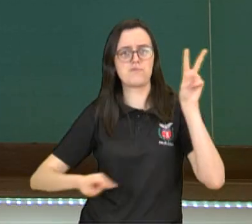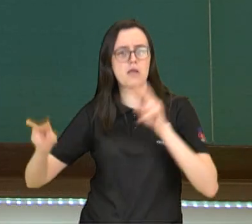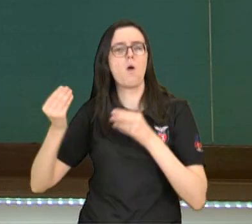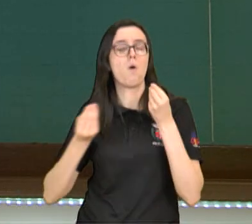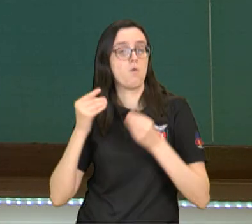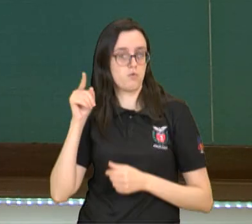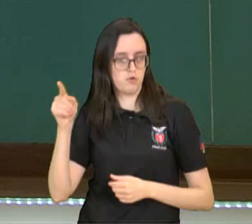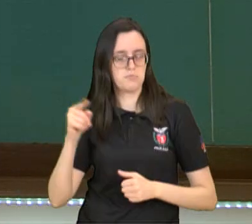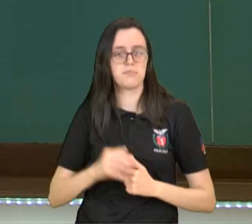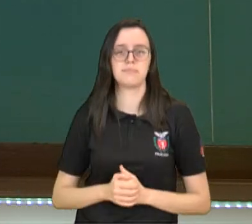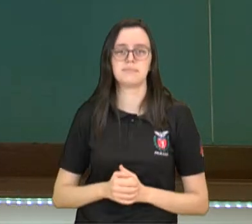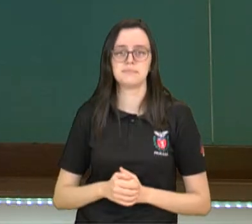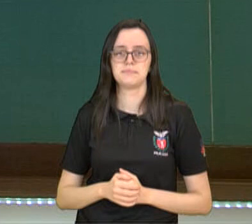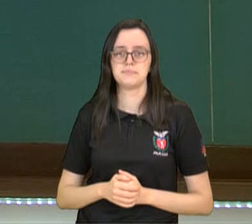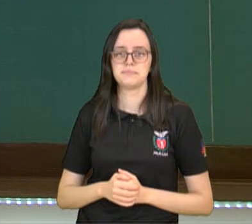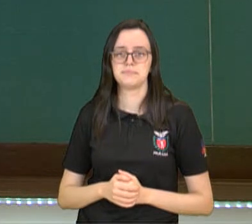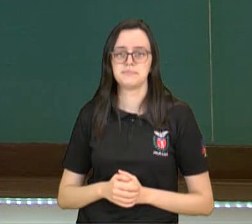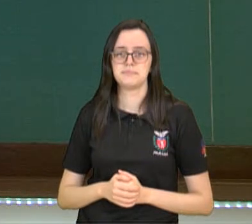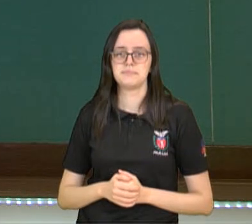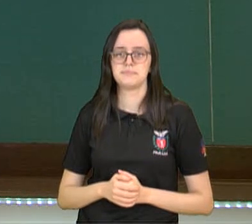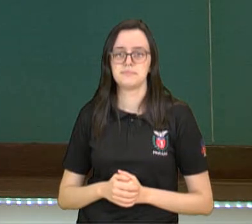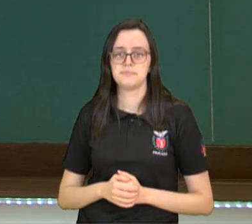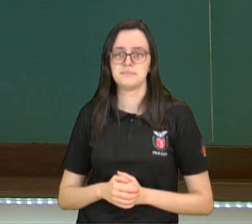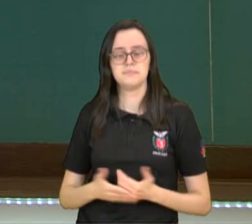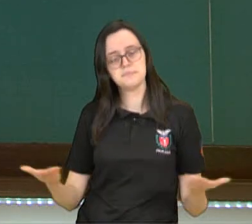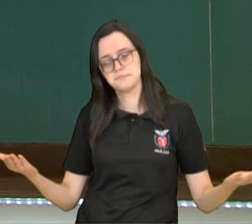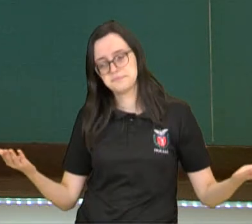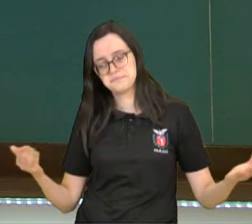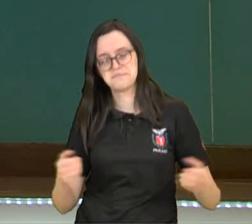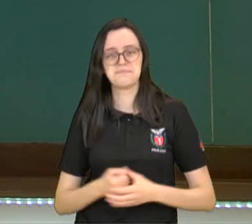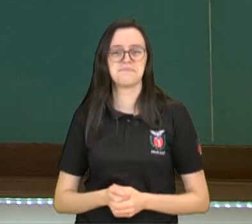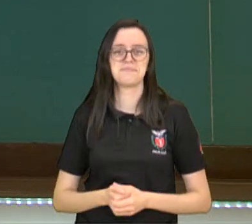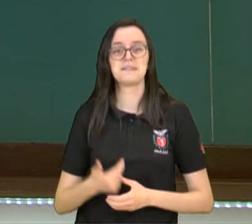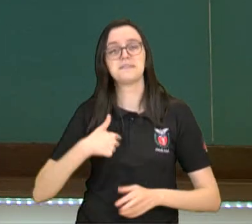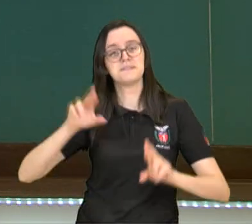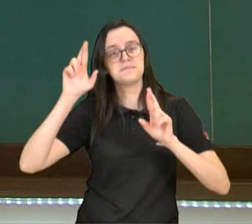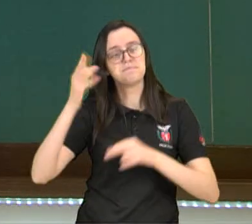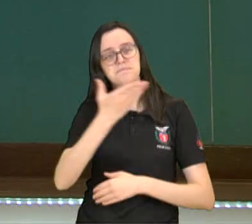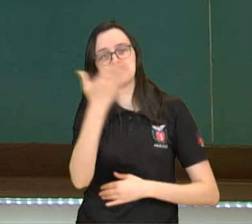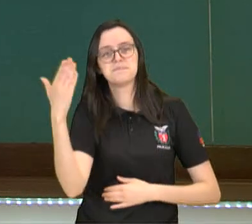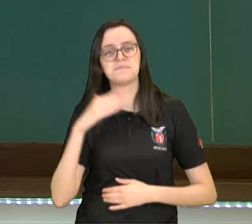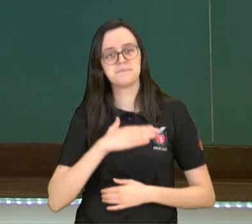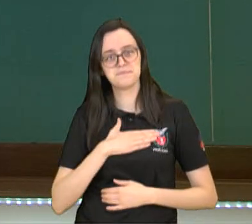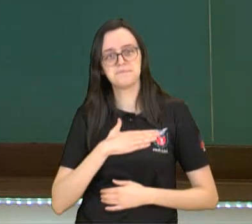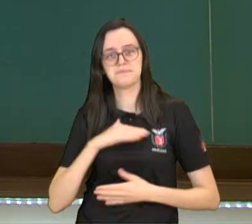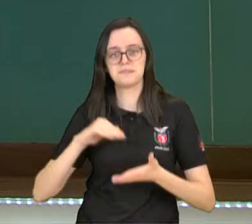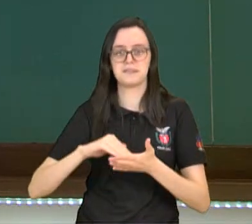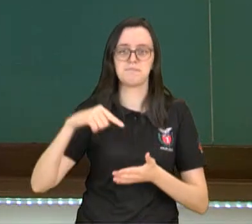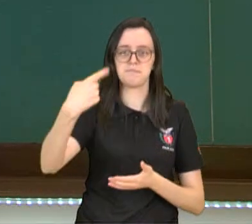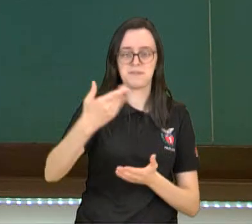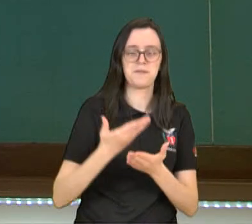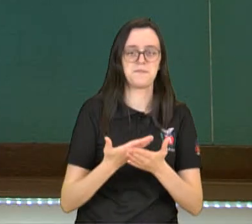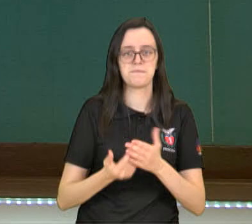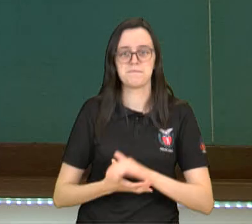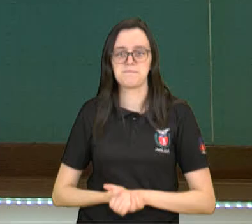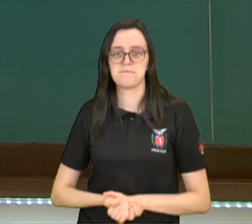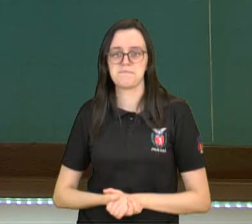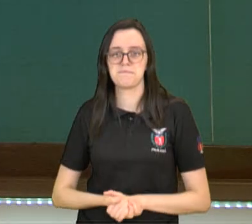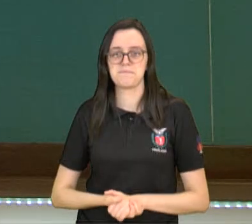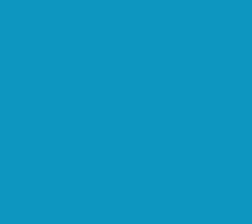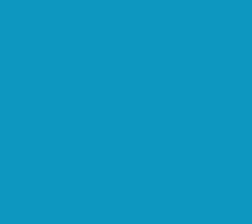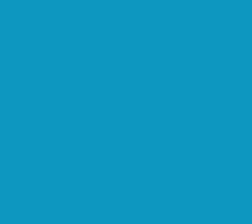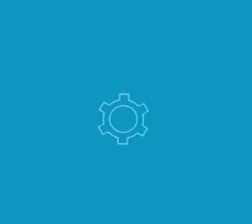dessas danças, né? Então é isso, pessoal. Eu espero que vocês tenham gostado. Até a próxima aula.